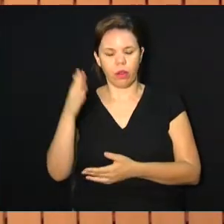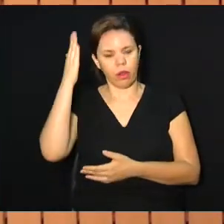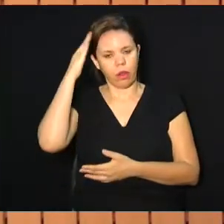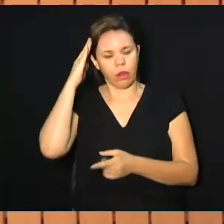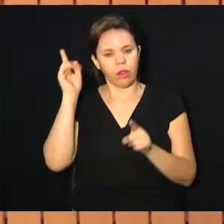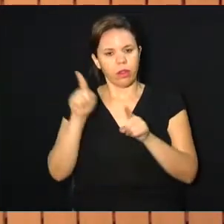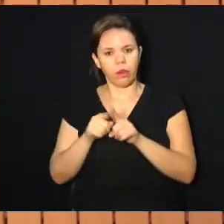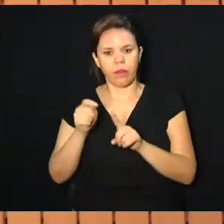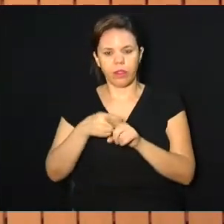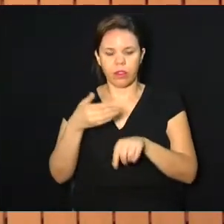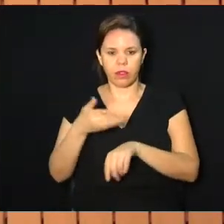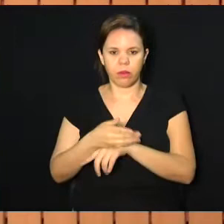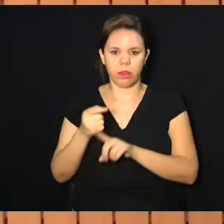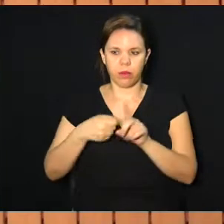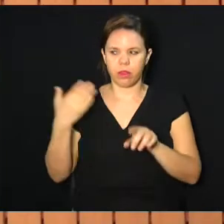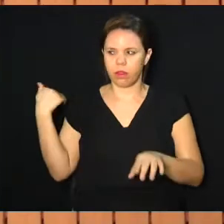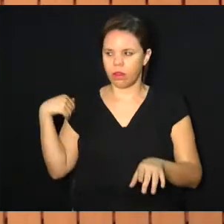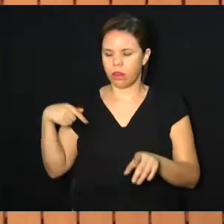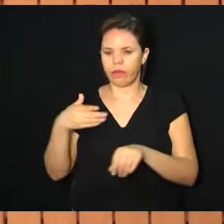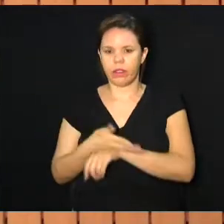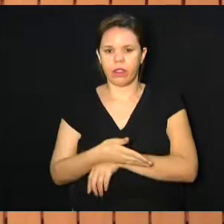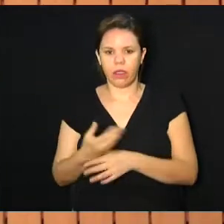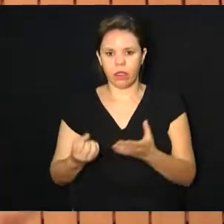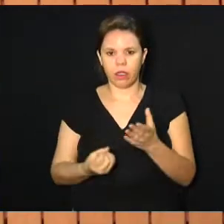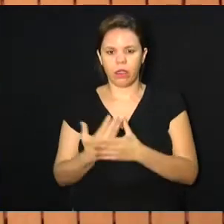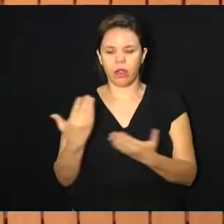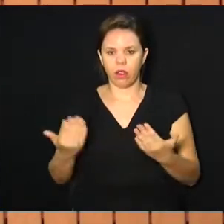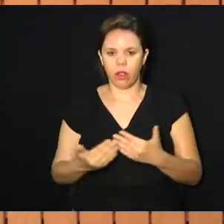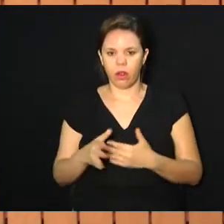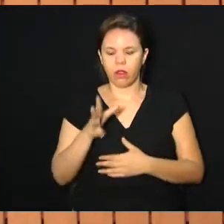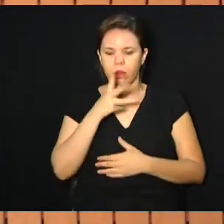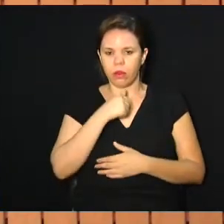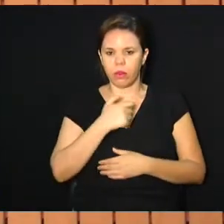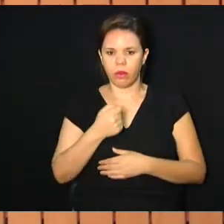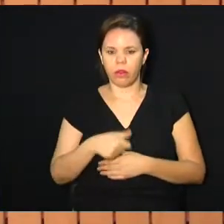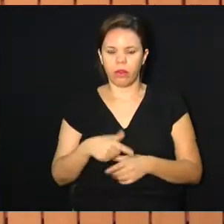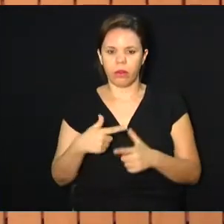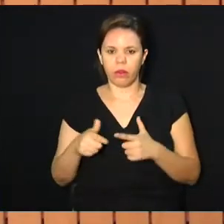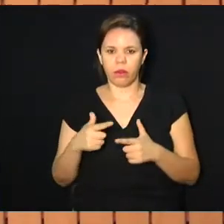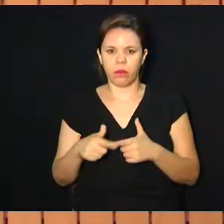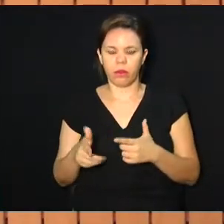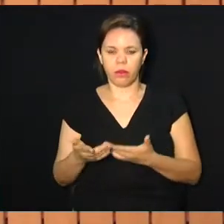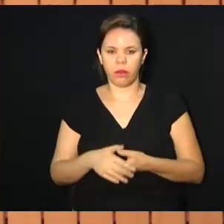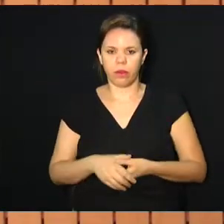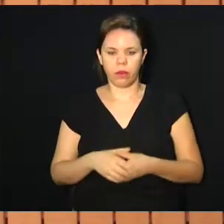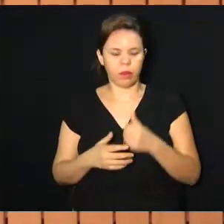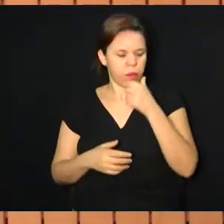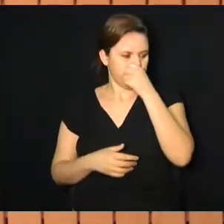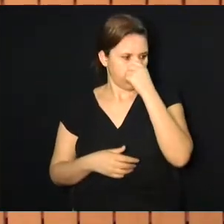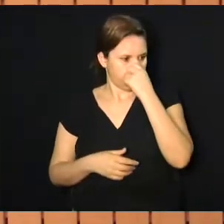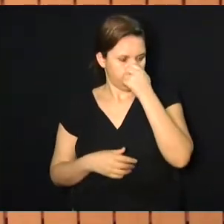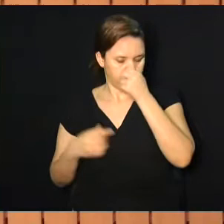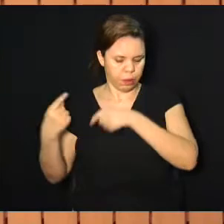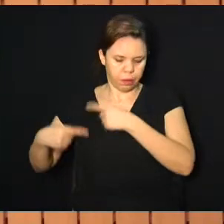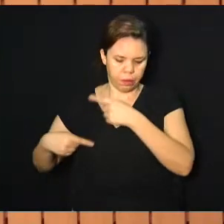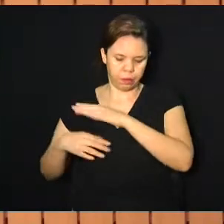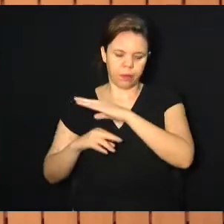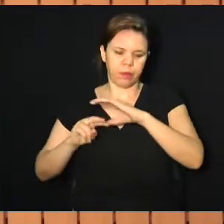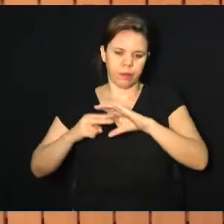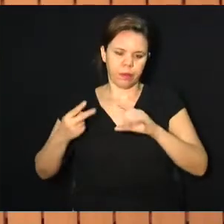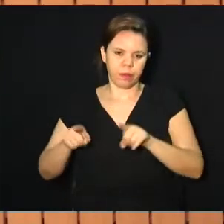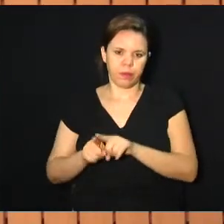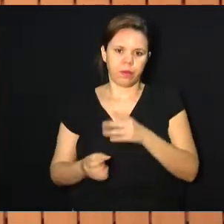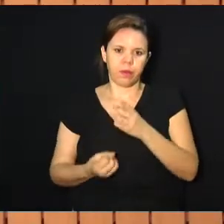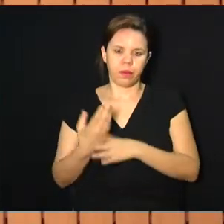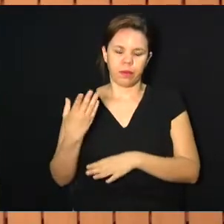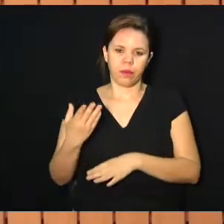mês passado, eles estão criando agora, né, demorou um pouquinho, teve um problema lá, enfim, de político na Câmara, mas agora estão criando também